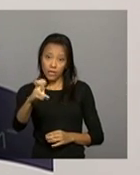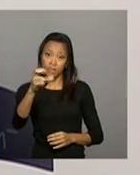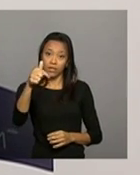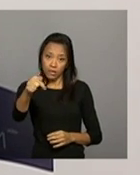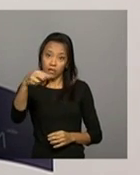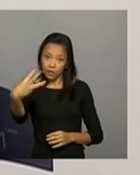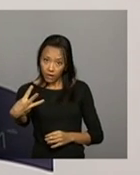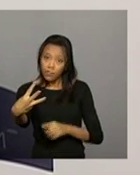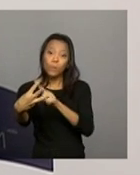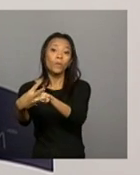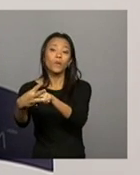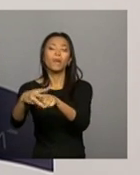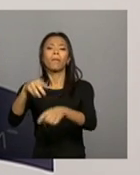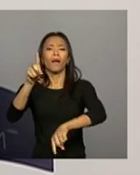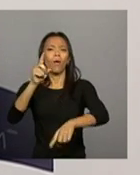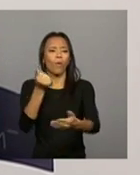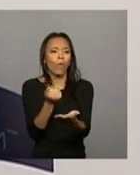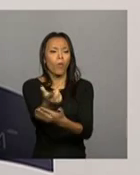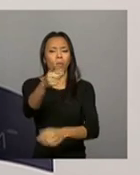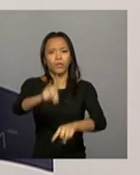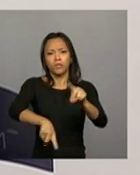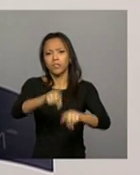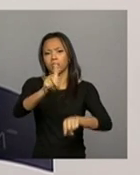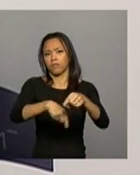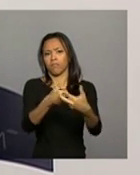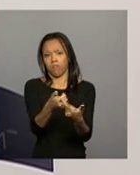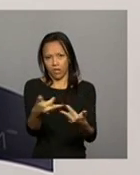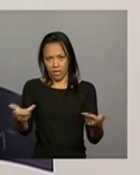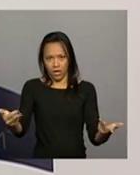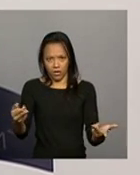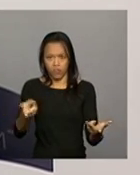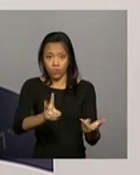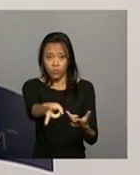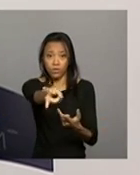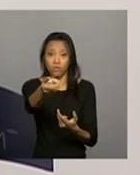10.355.573 para o aparelhamento e a manutenção do serviço.